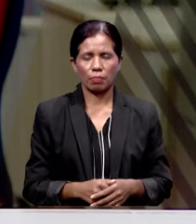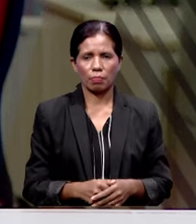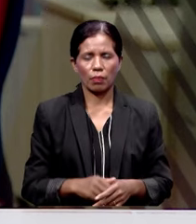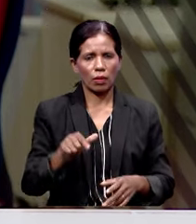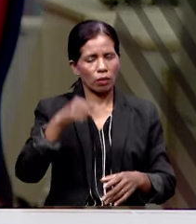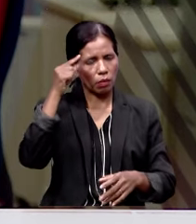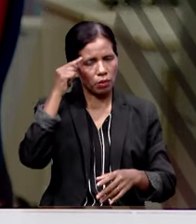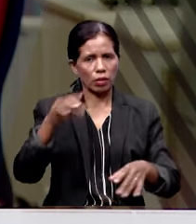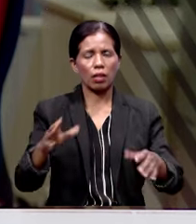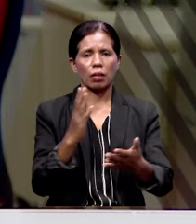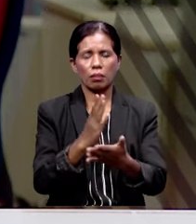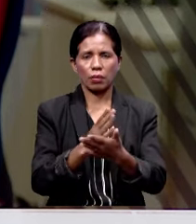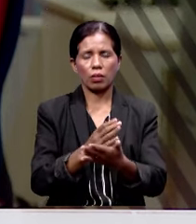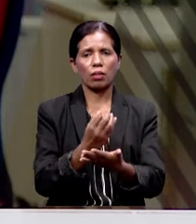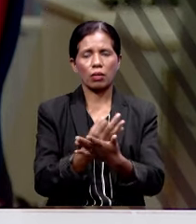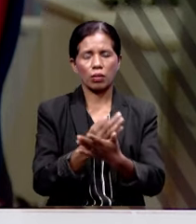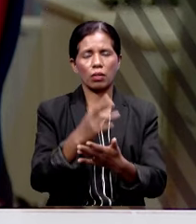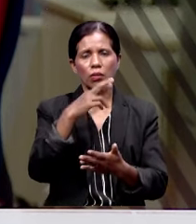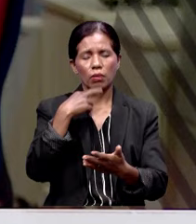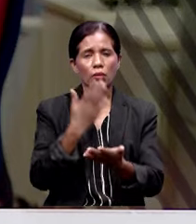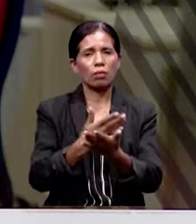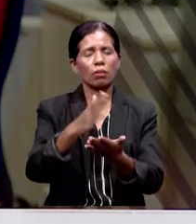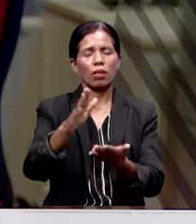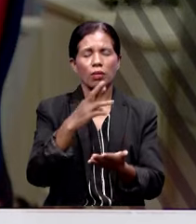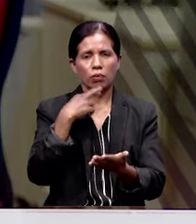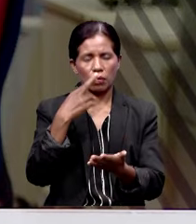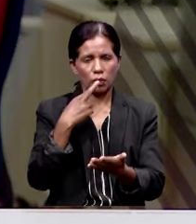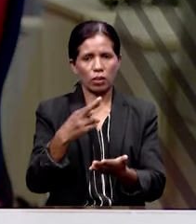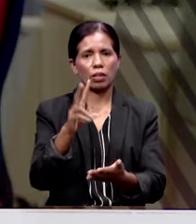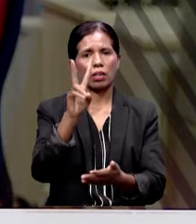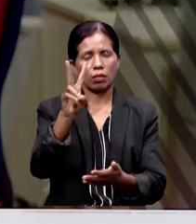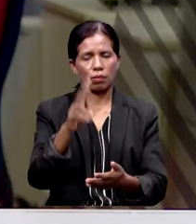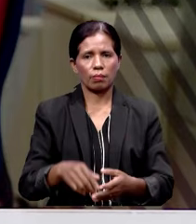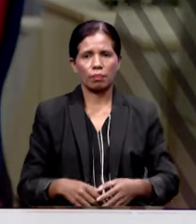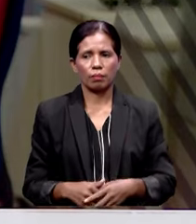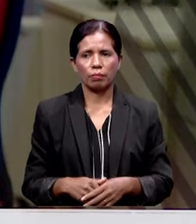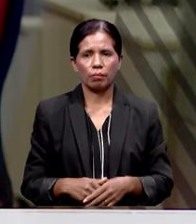Governo se suspende subsídio FOS e a fase da RUAC.